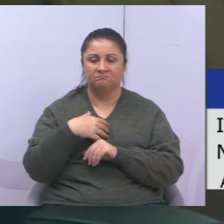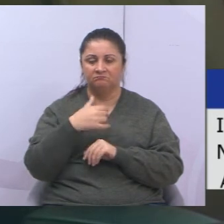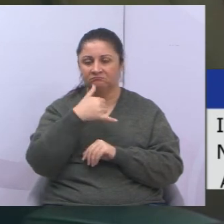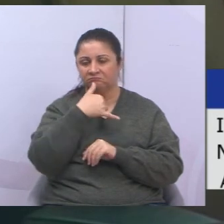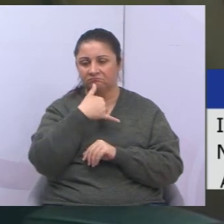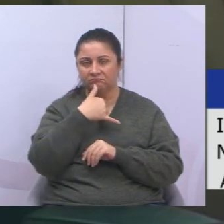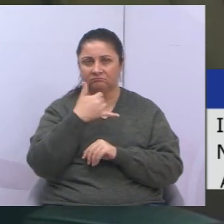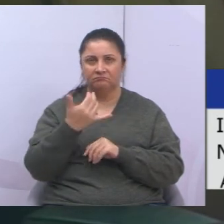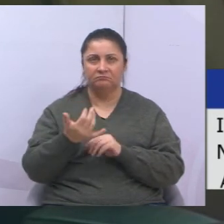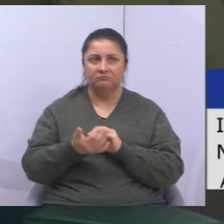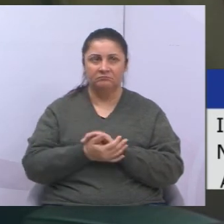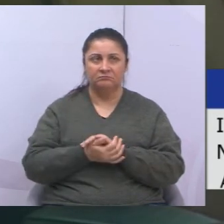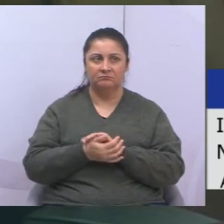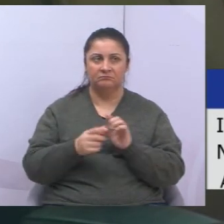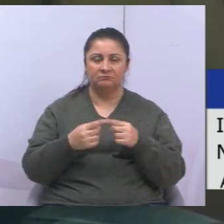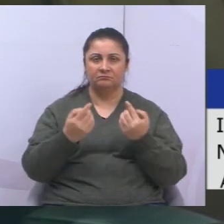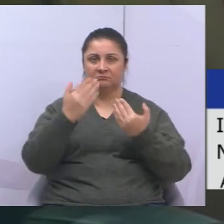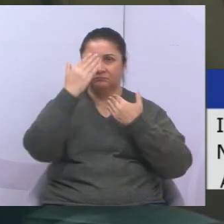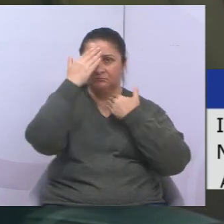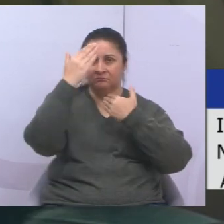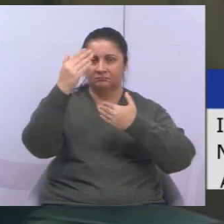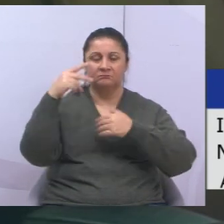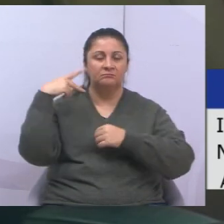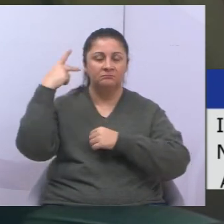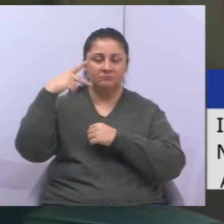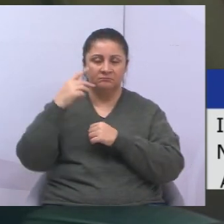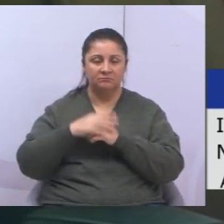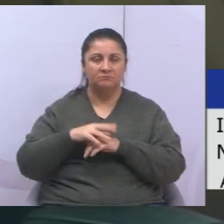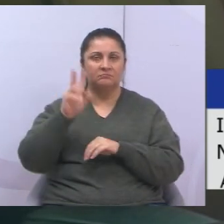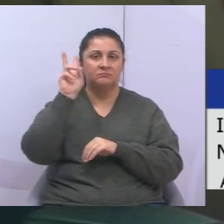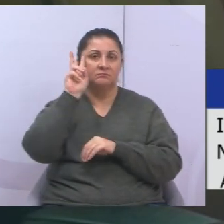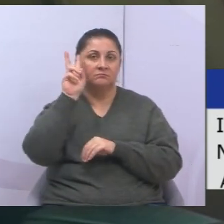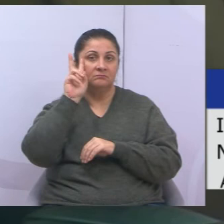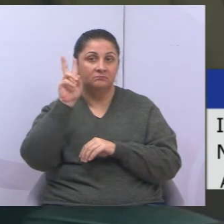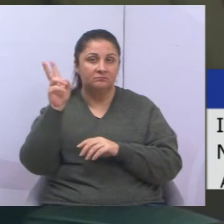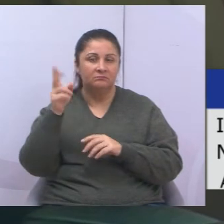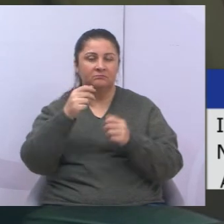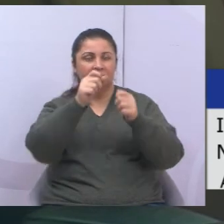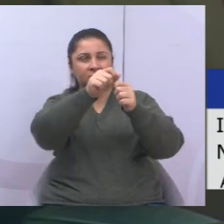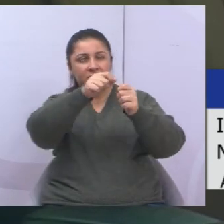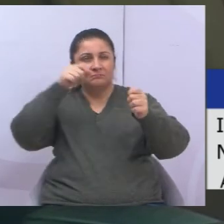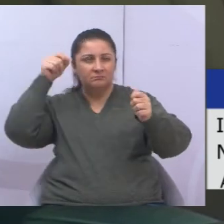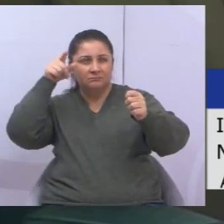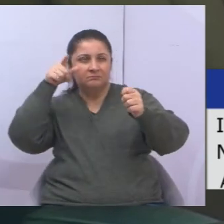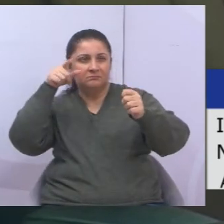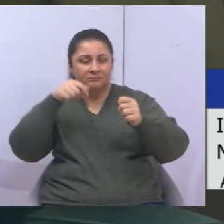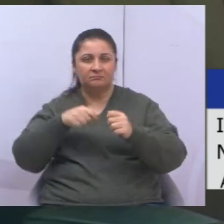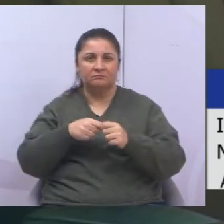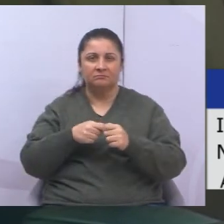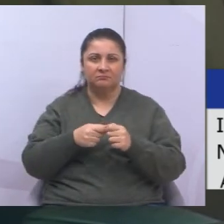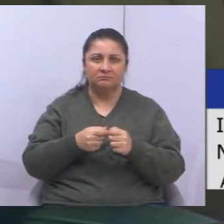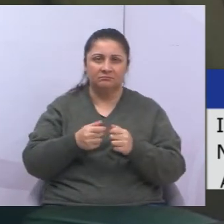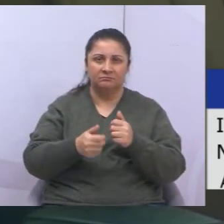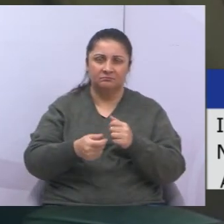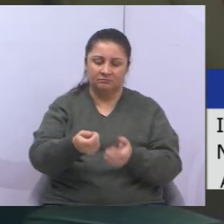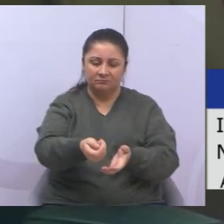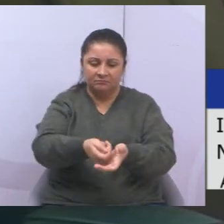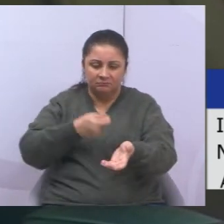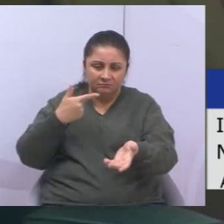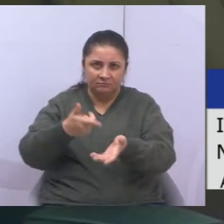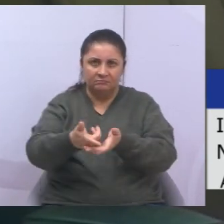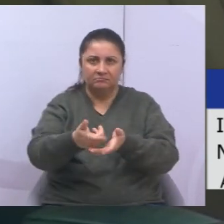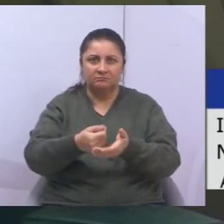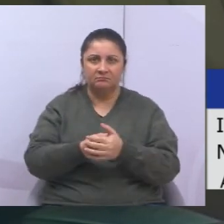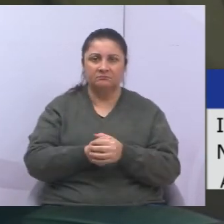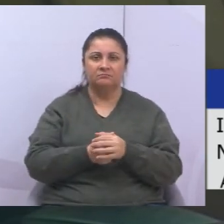chateado com essa situação, mas agradeço o vereador de lembrar, né, de estilingue, de bolinha, peão,